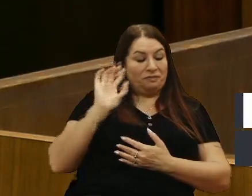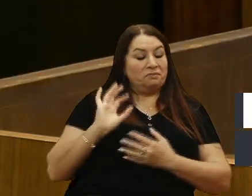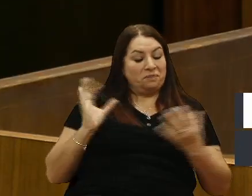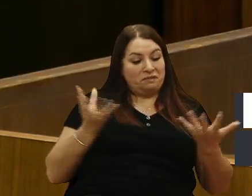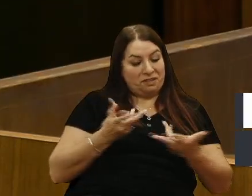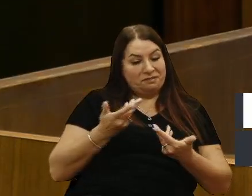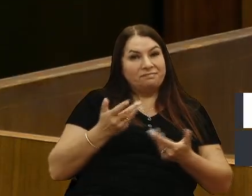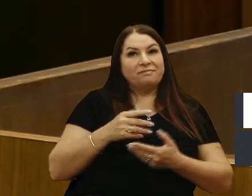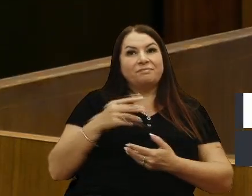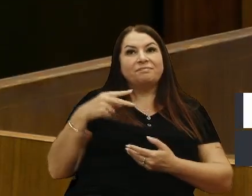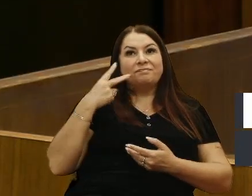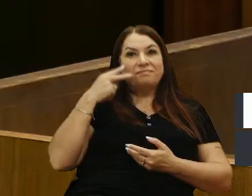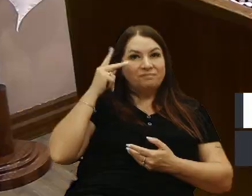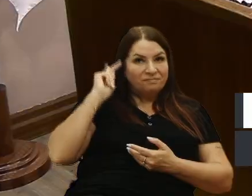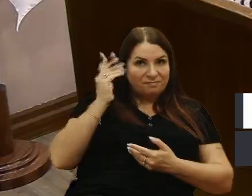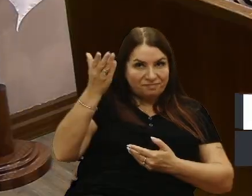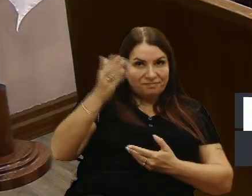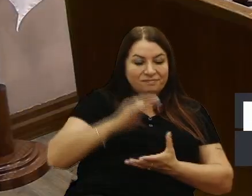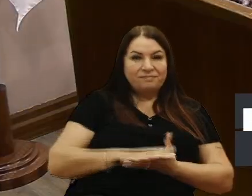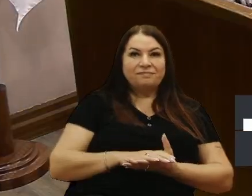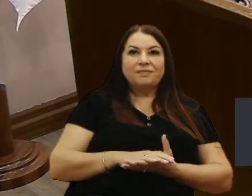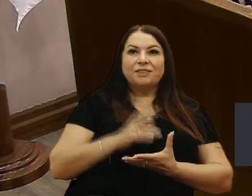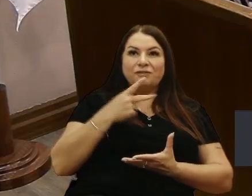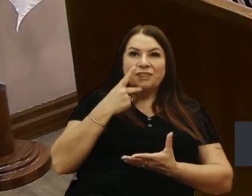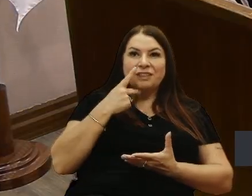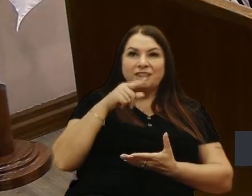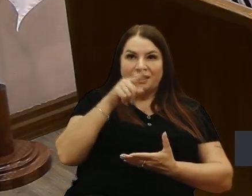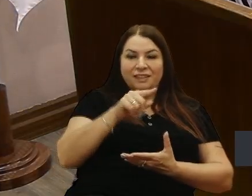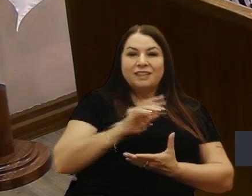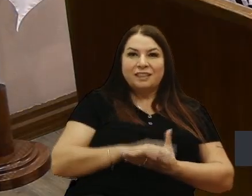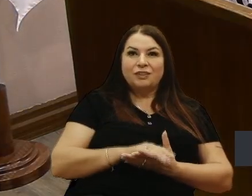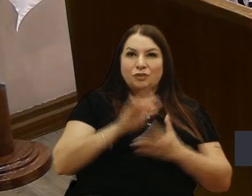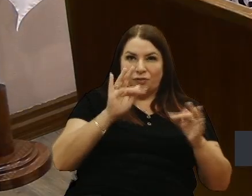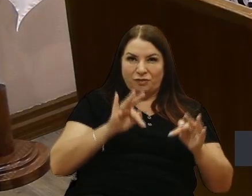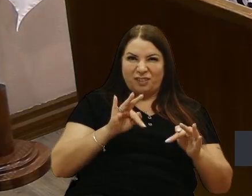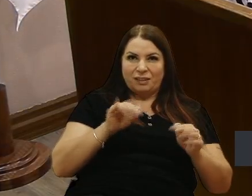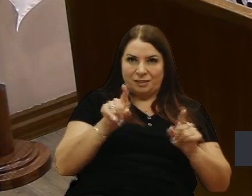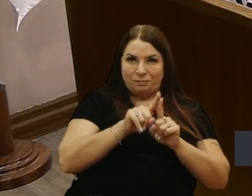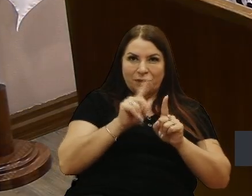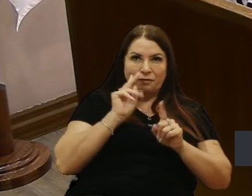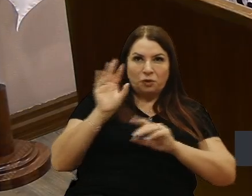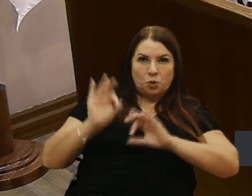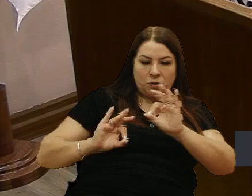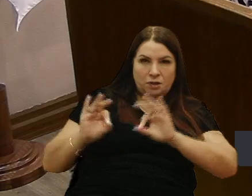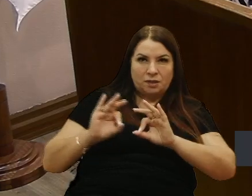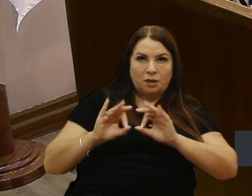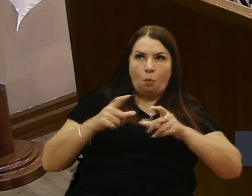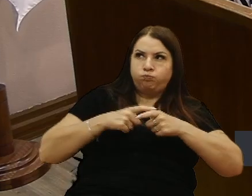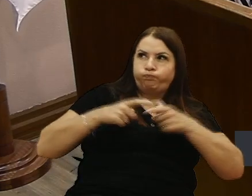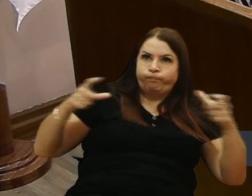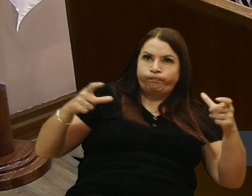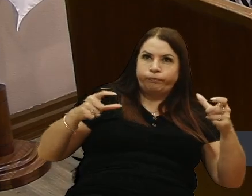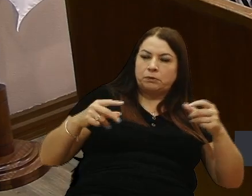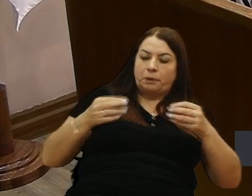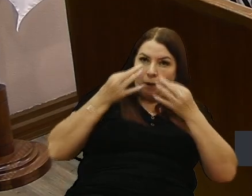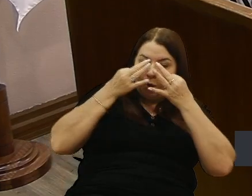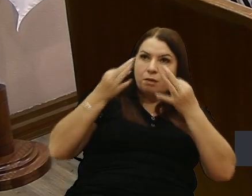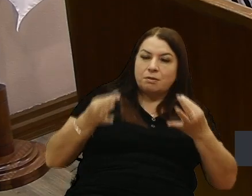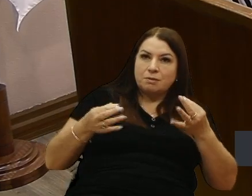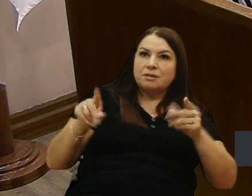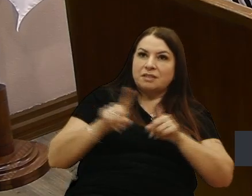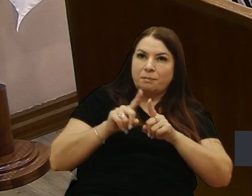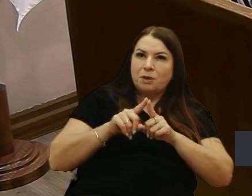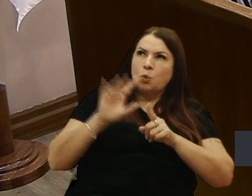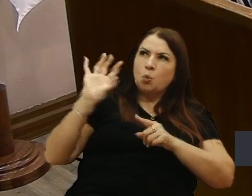Por favor, vereador Iago, seu à parte. Só dizer que eu passei ali no finalzinho, né? Mas eu vi a organização e o tamanho que foi me chamou a atenção. E mesmo